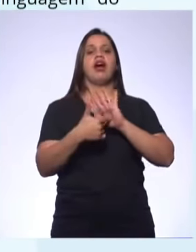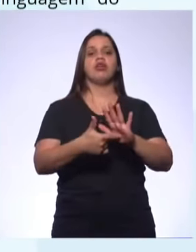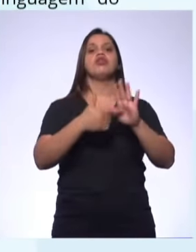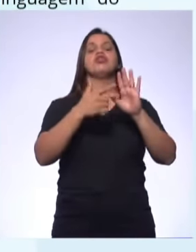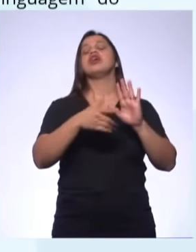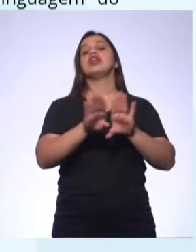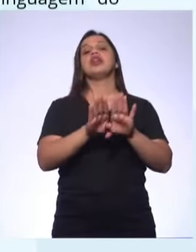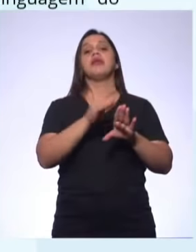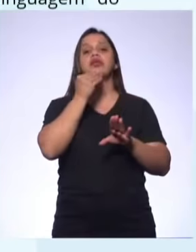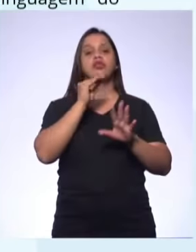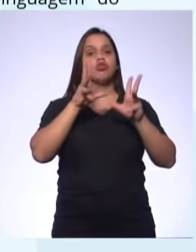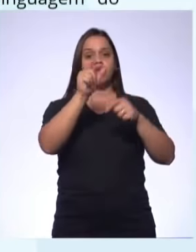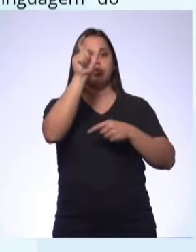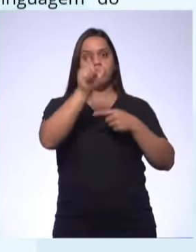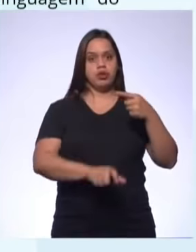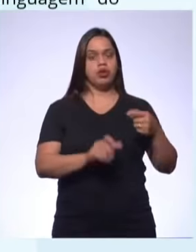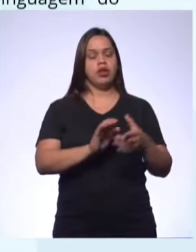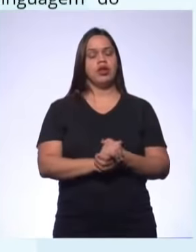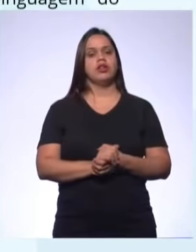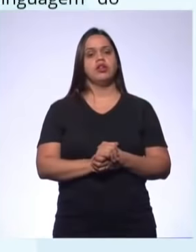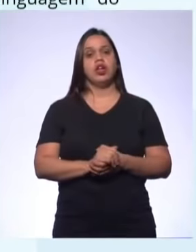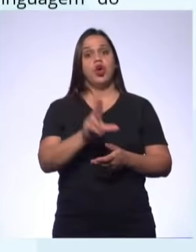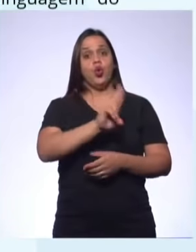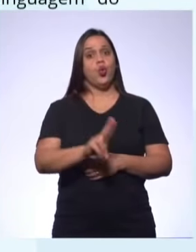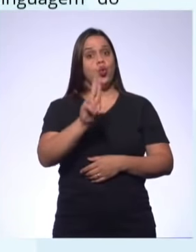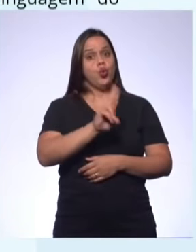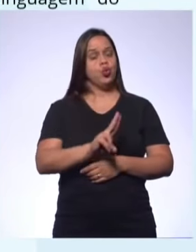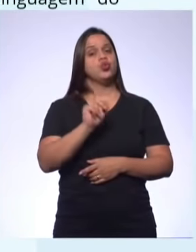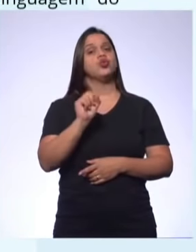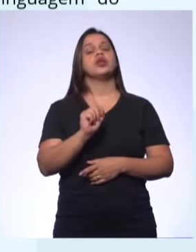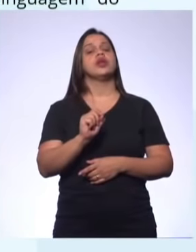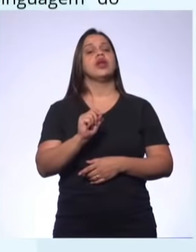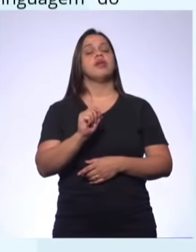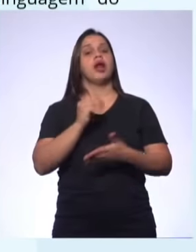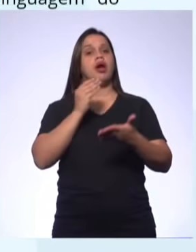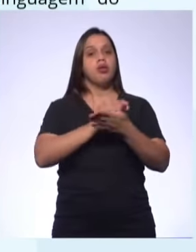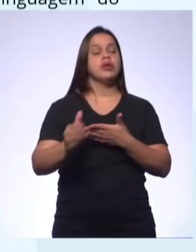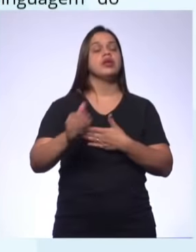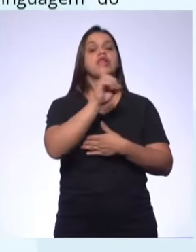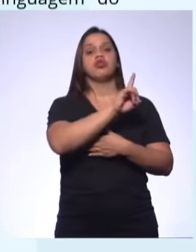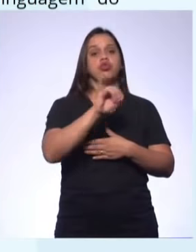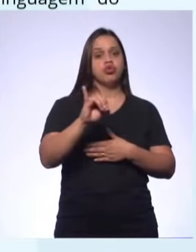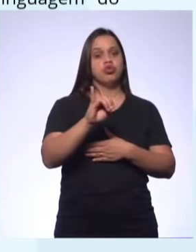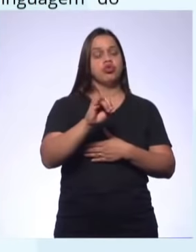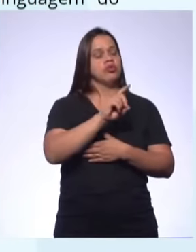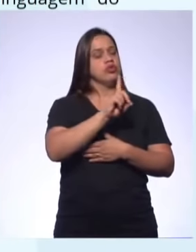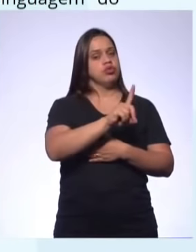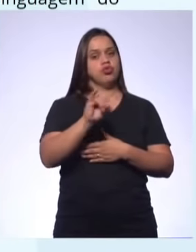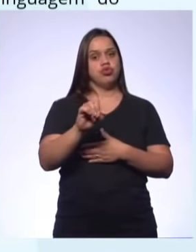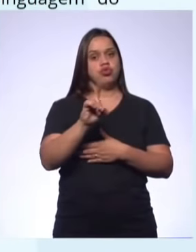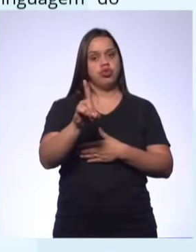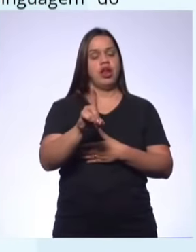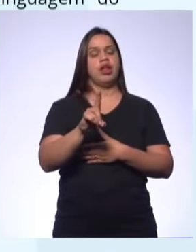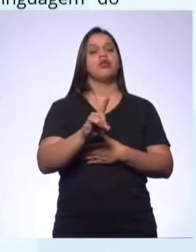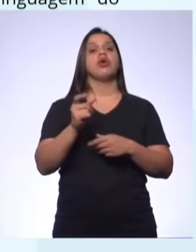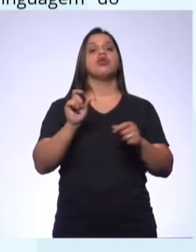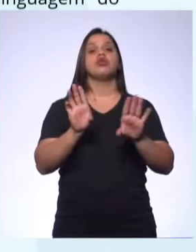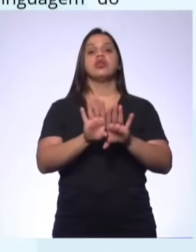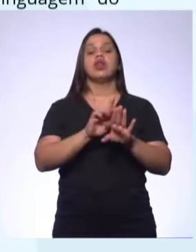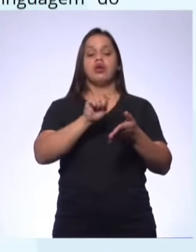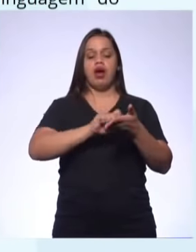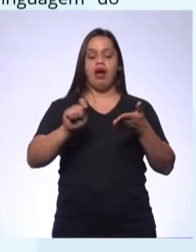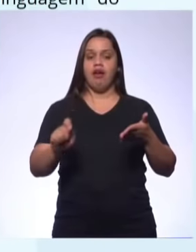das personagens. São usados primeiramente para introduzir o discurso direto, quando ocorre a transcrição exata das falas,